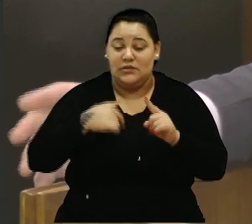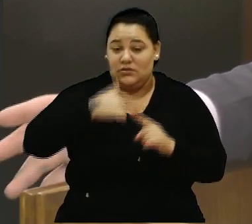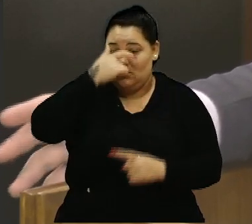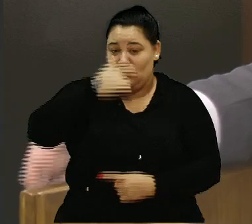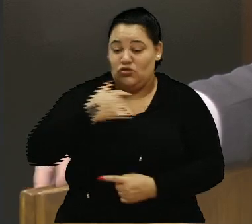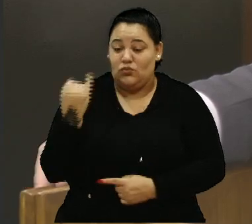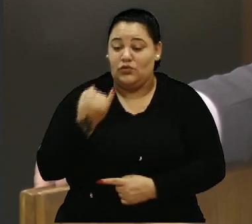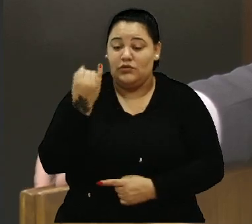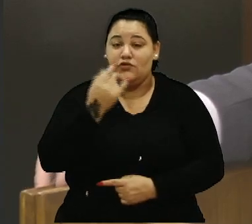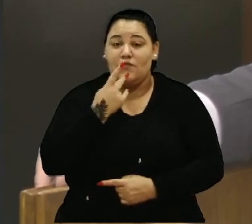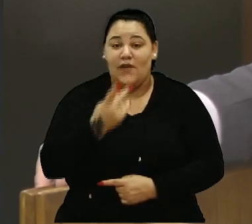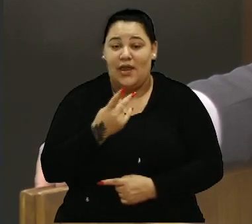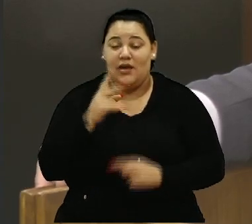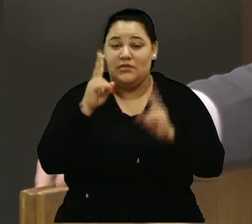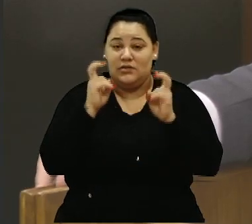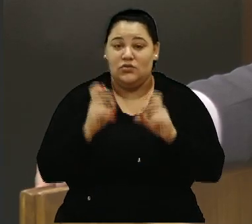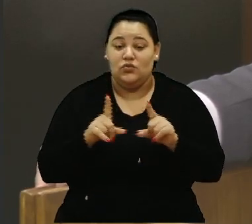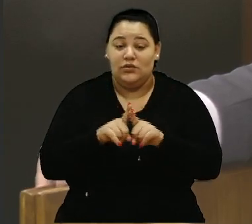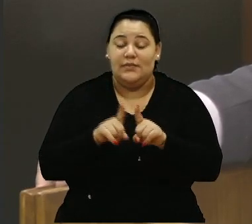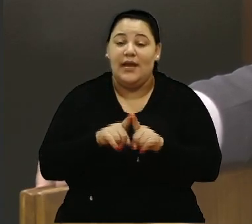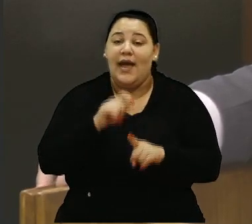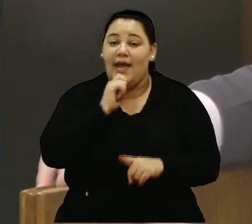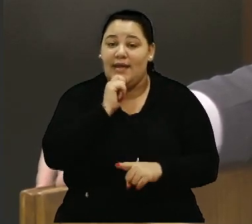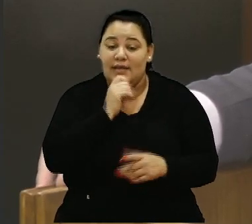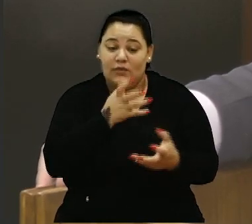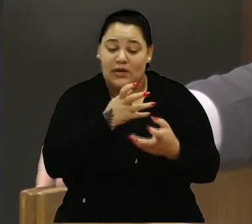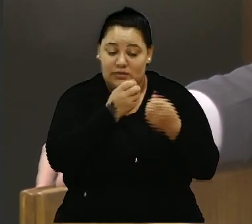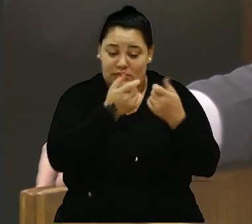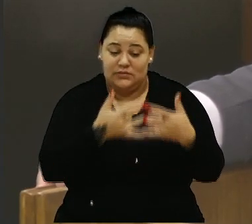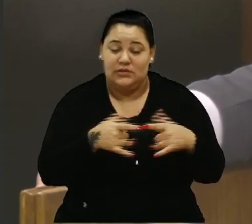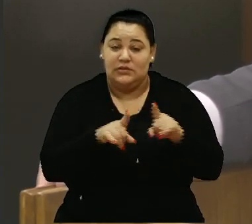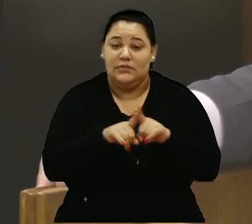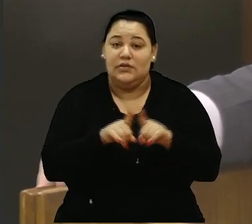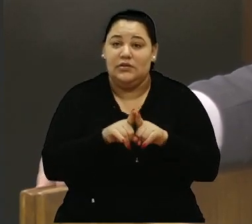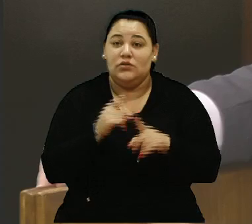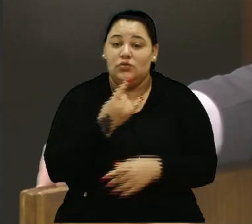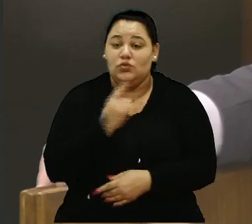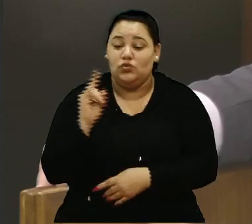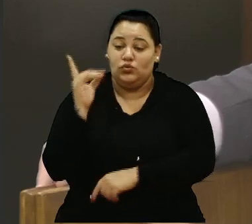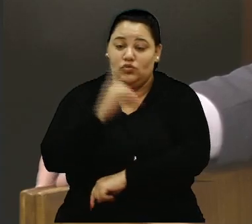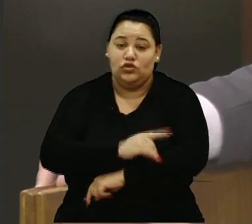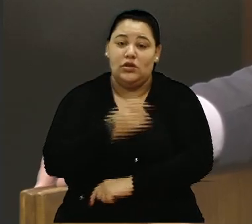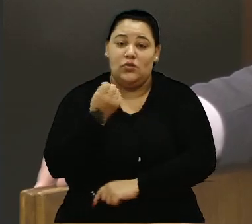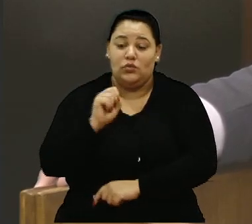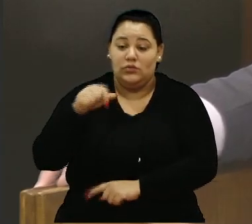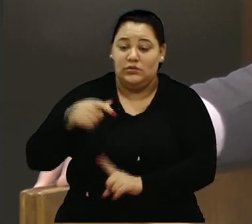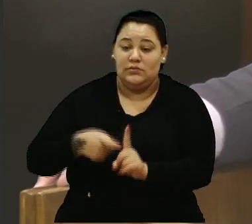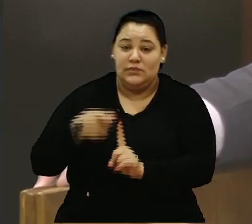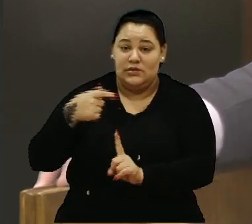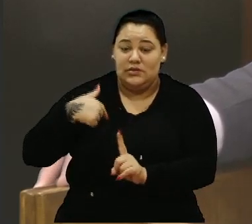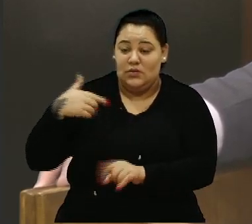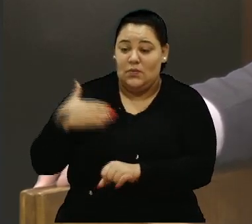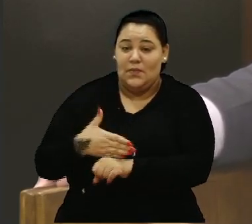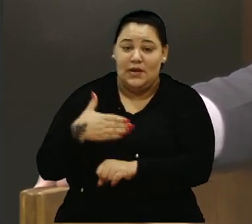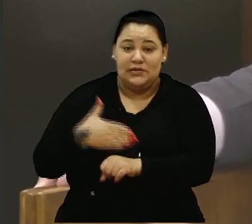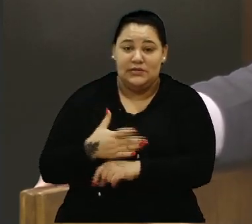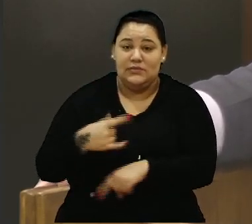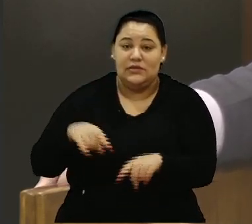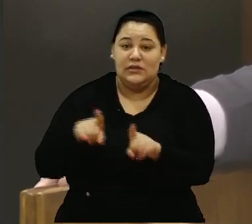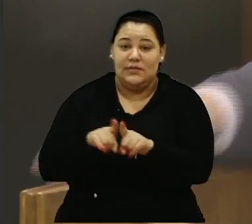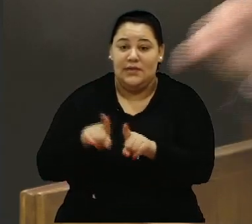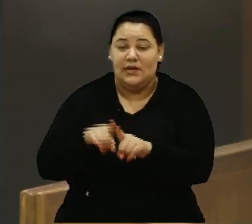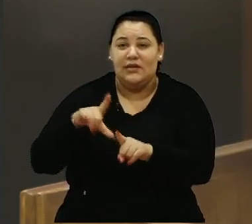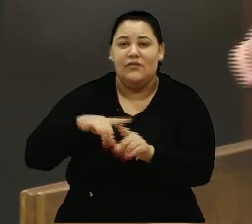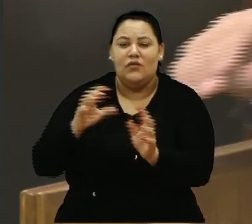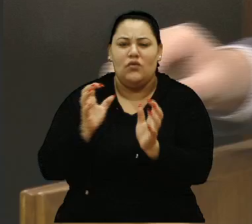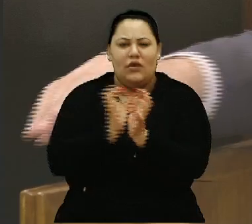esse assunto e ainda, nesse sentido, eu quero mencionar, no último dia 8, né, desse mês, eu estive participando, inclusive, também esteve o